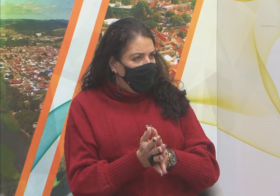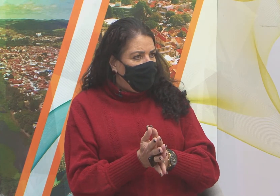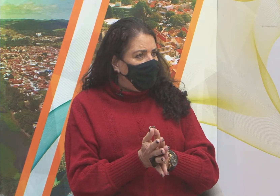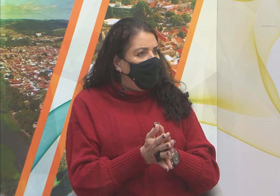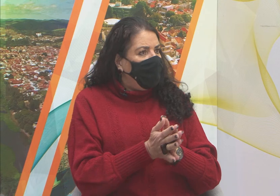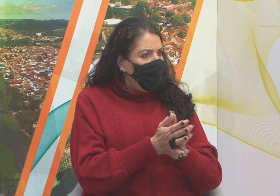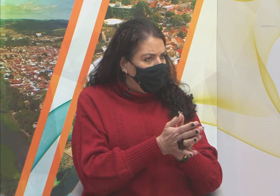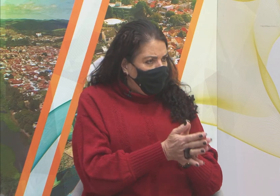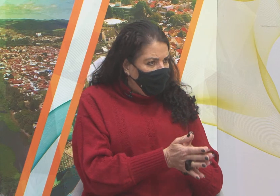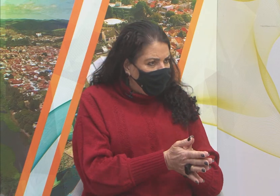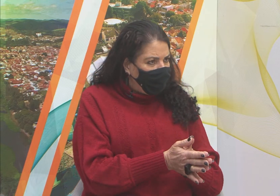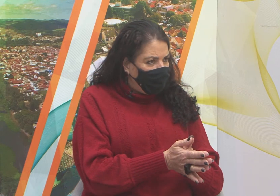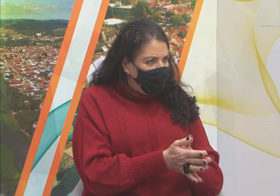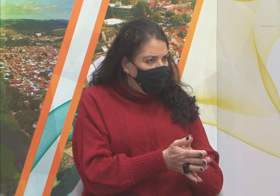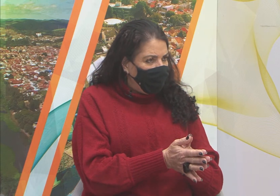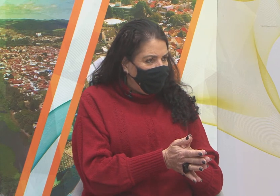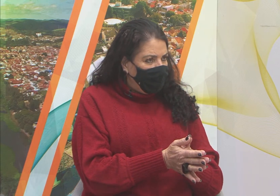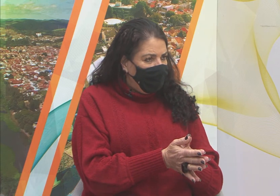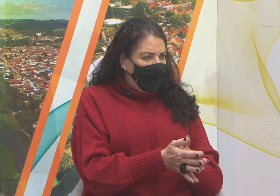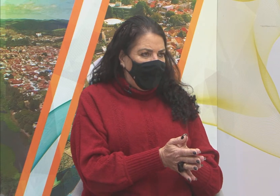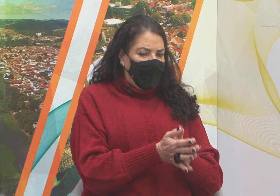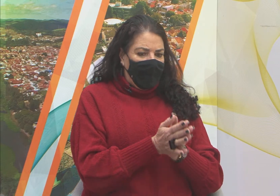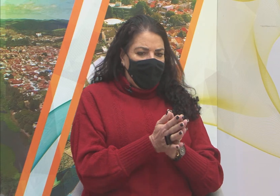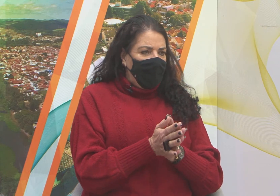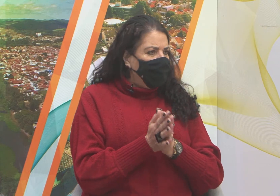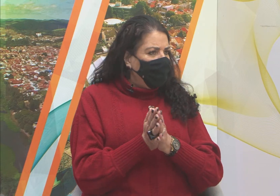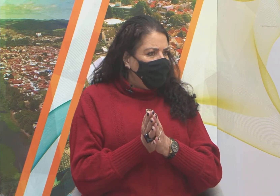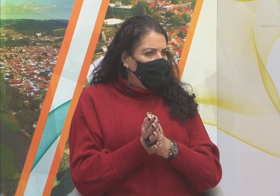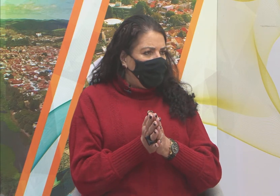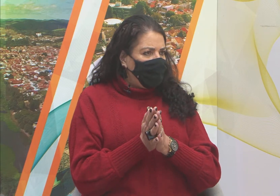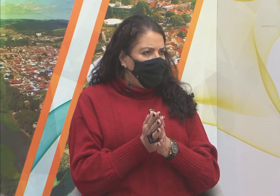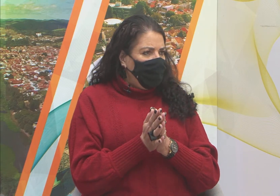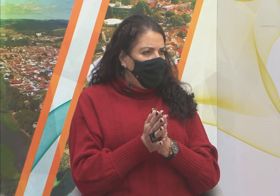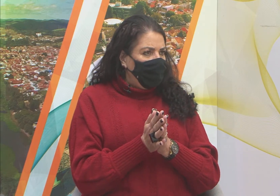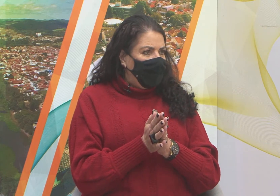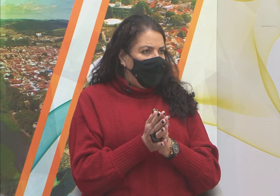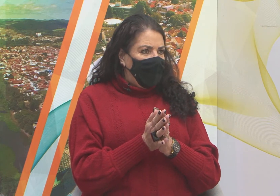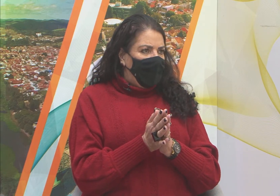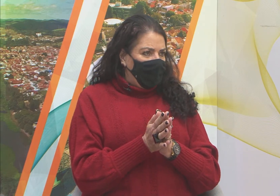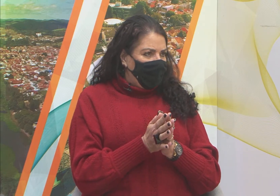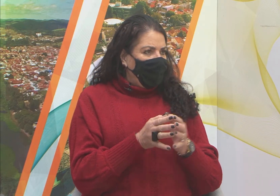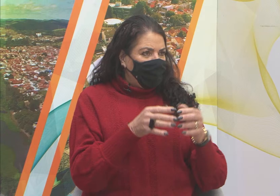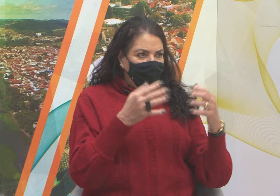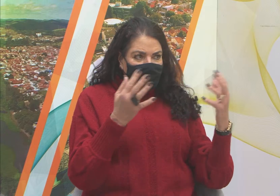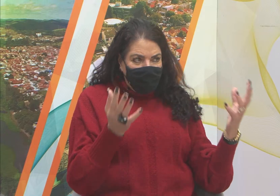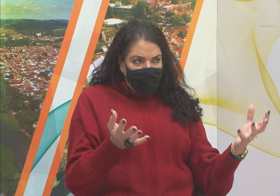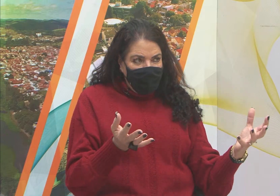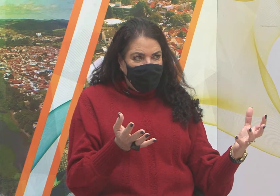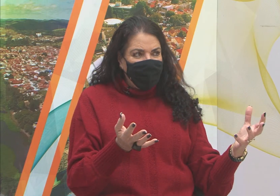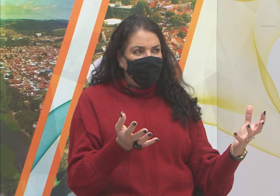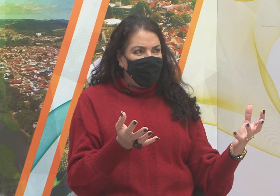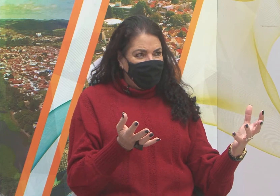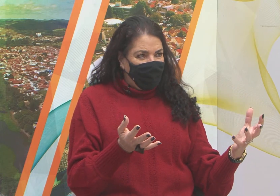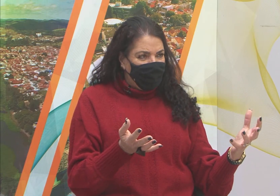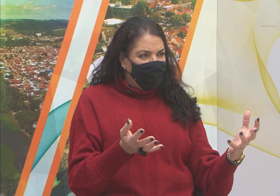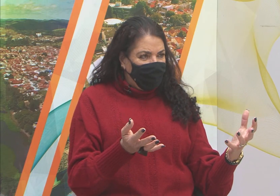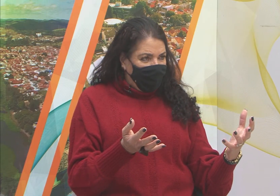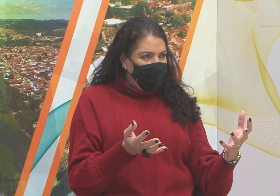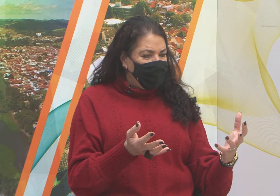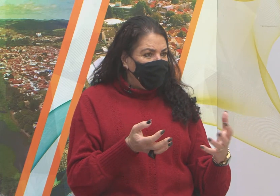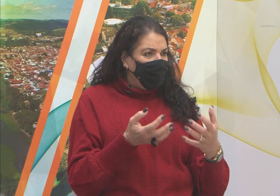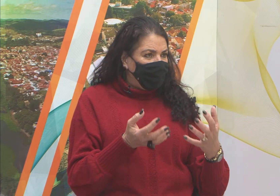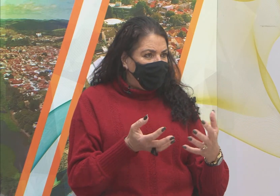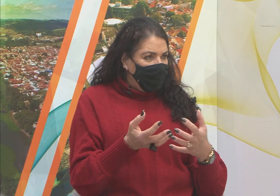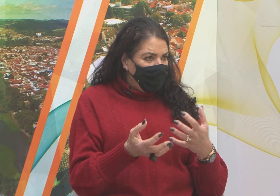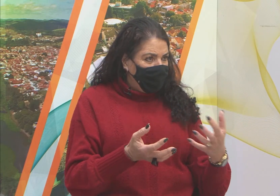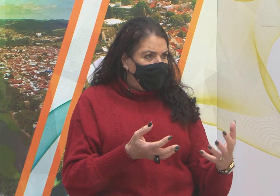ajudando a família, não punindo a família. Uhum. Né? Ninguém pode julgar uma família que tem toda uma problemática social por